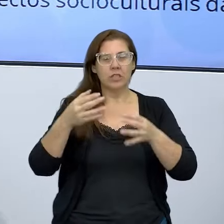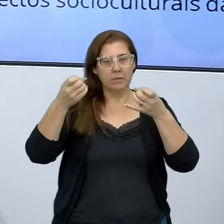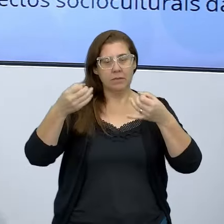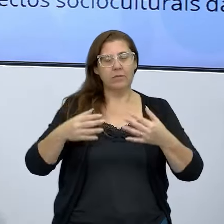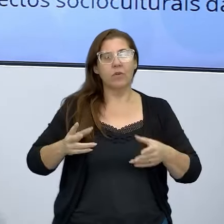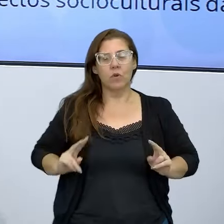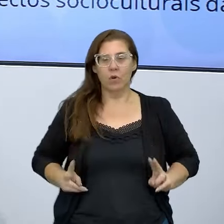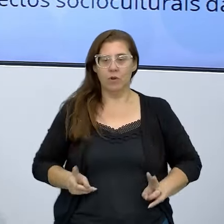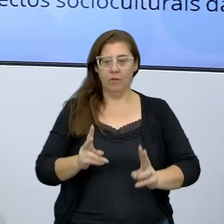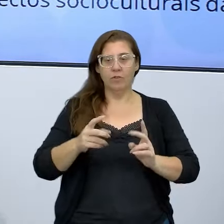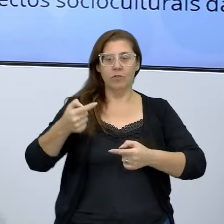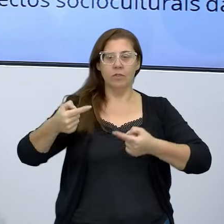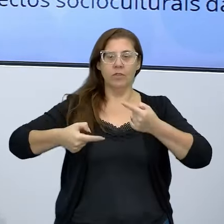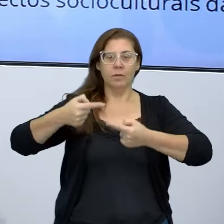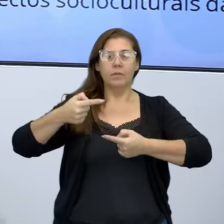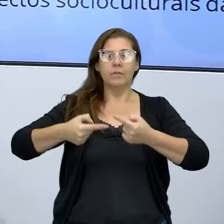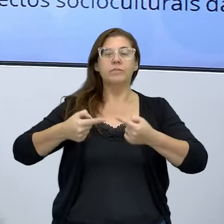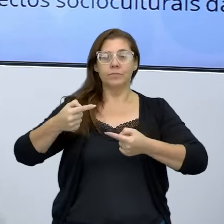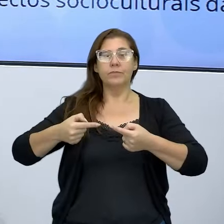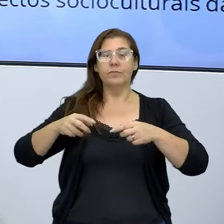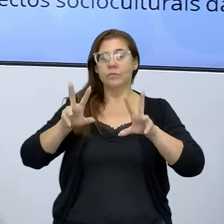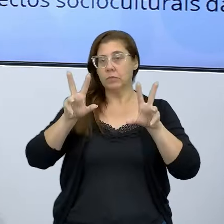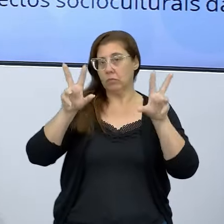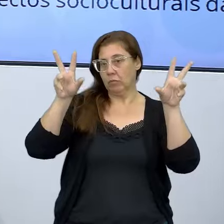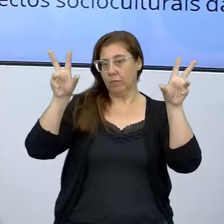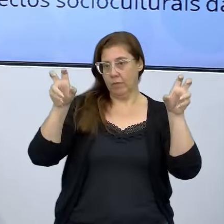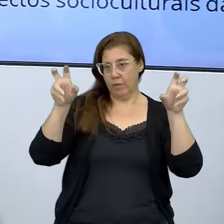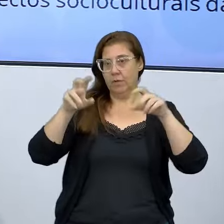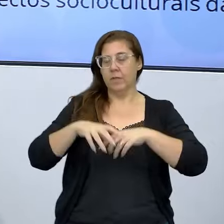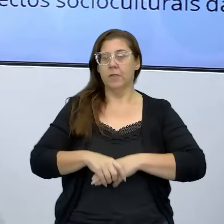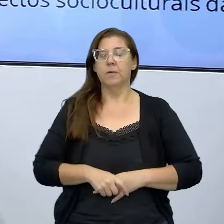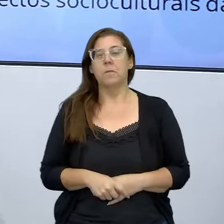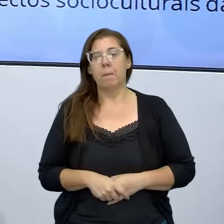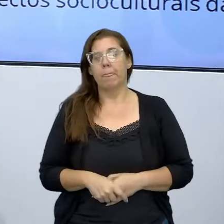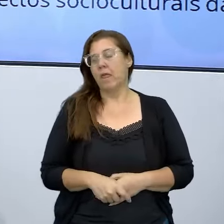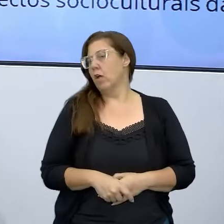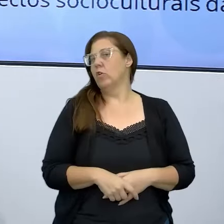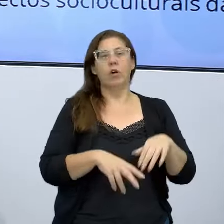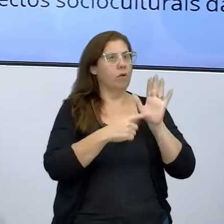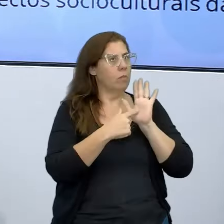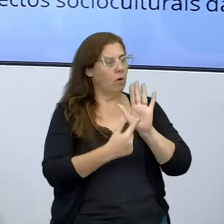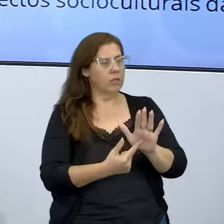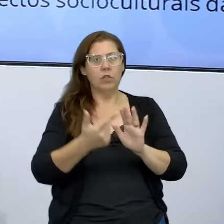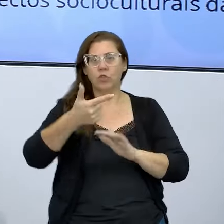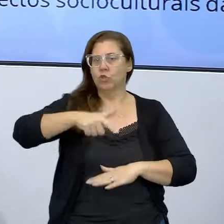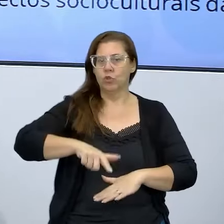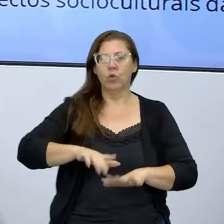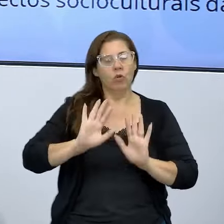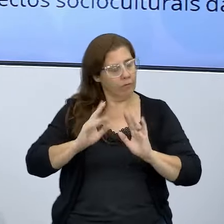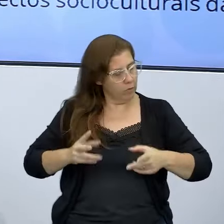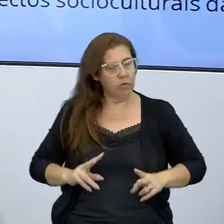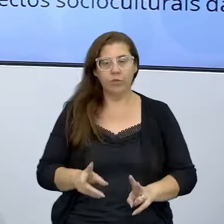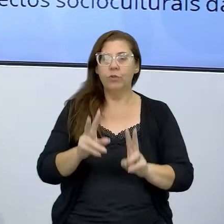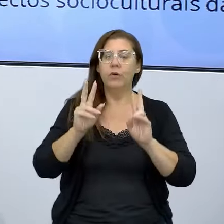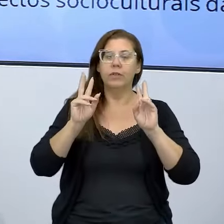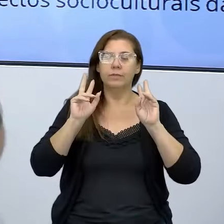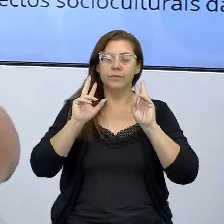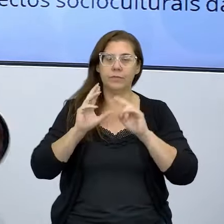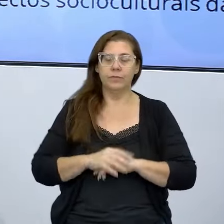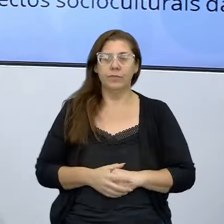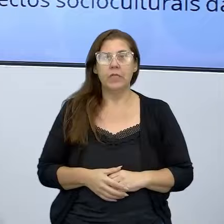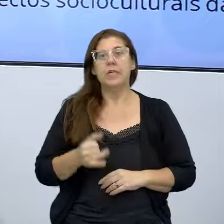vai continuar nesses debates, né, na teoria do Ulrich Beck. Então, não vou reapresentá-lo nem nada, e é aquilo. A gente tá...